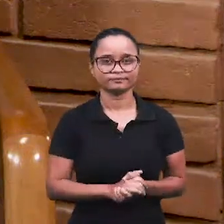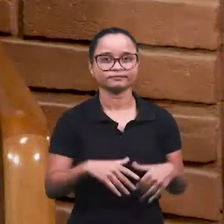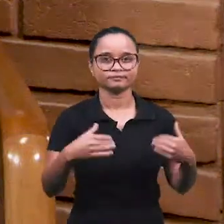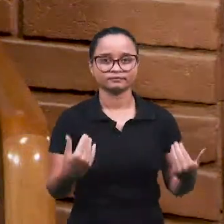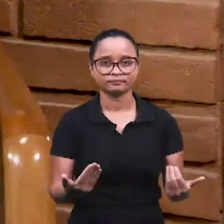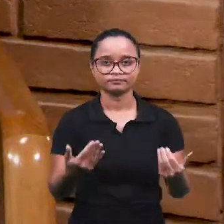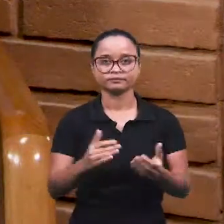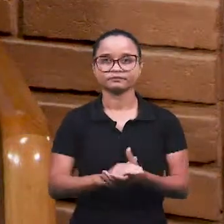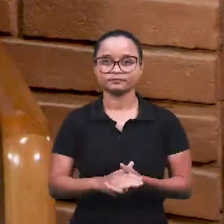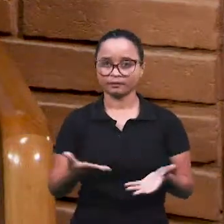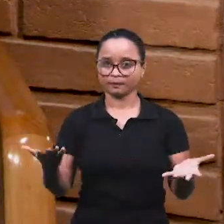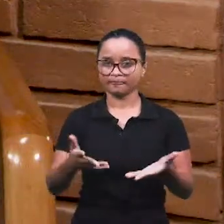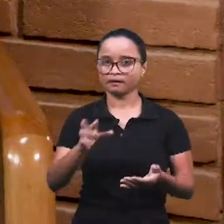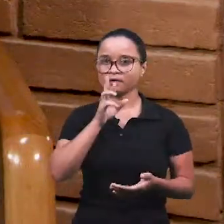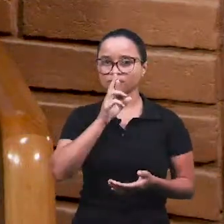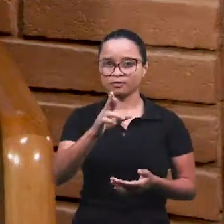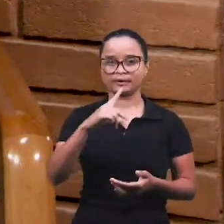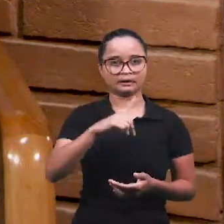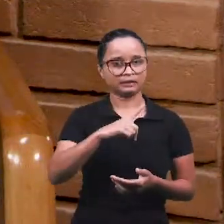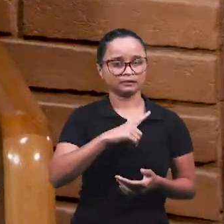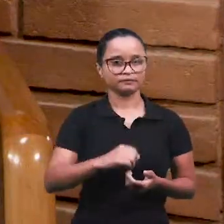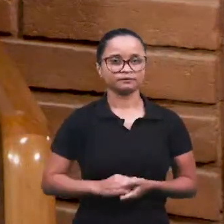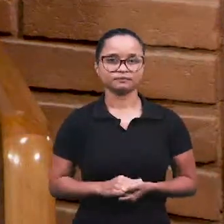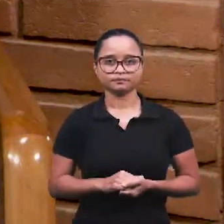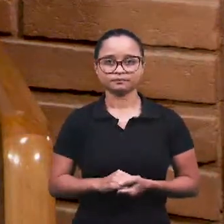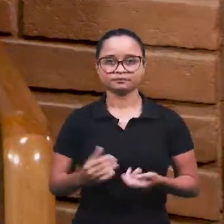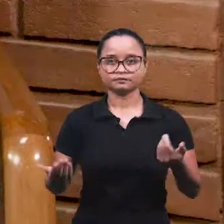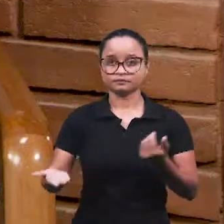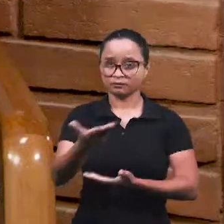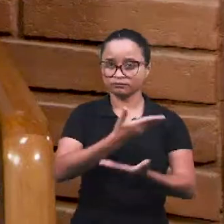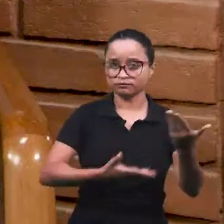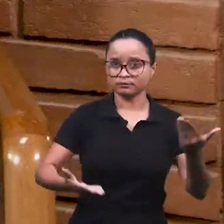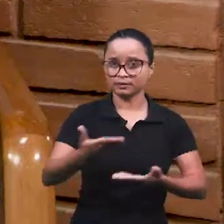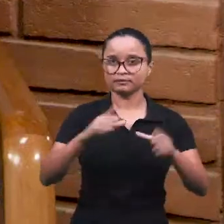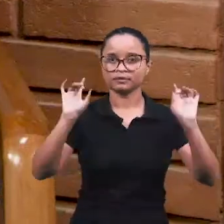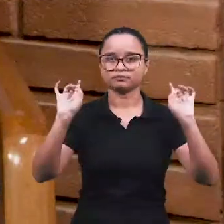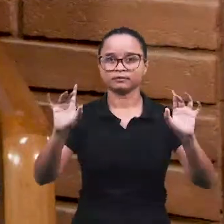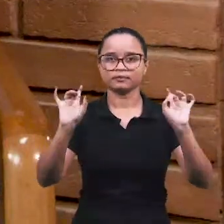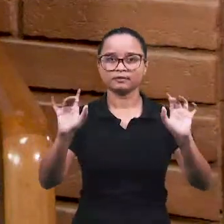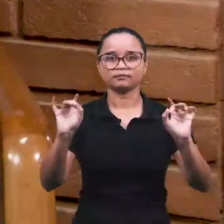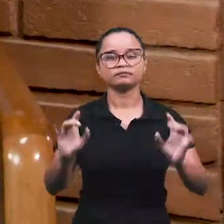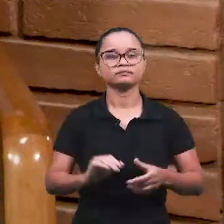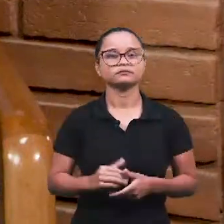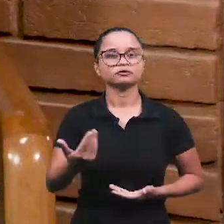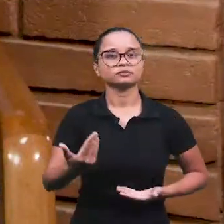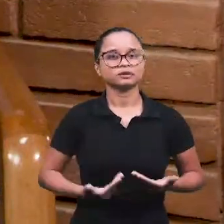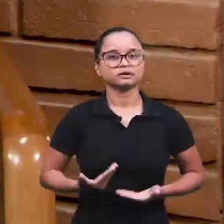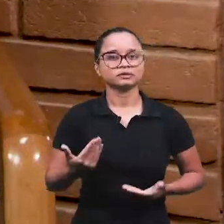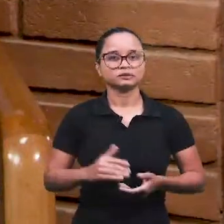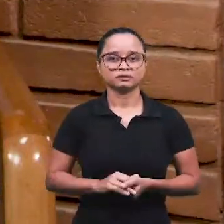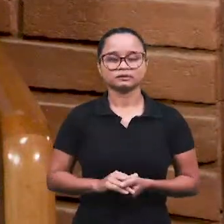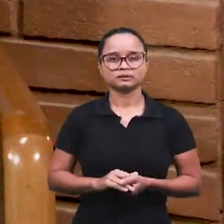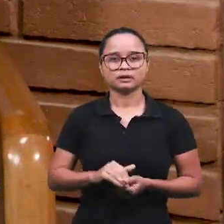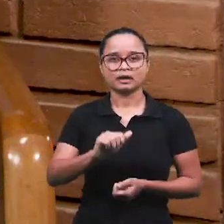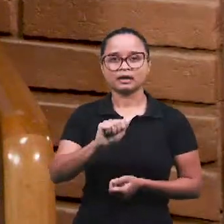estão dirigidas. Nós vamos ter essa resposta agora, com a participação muito especial, que é do nosso irmão